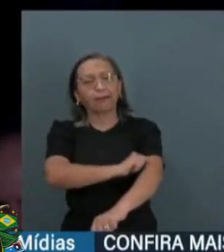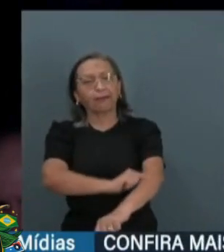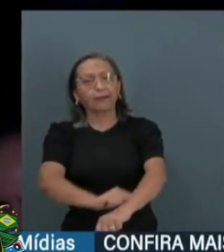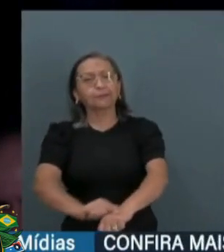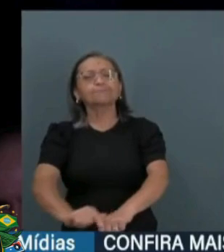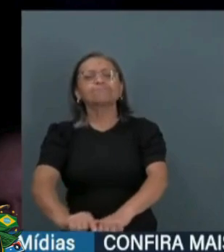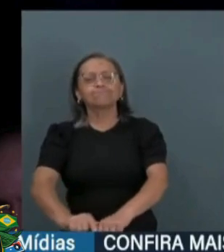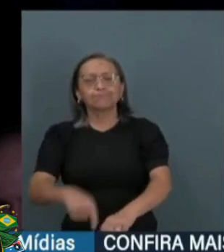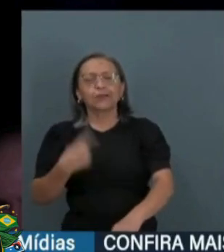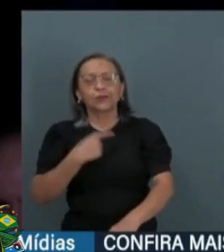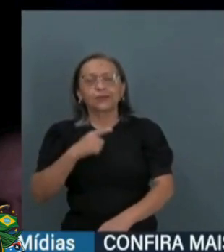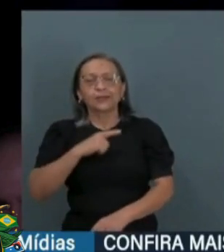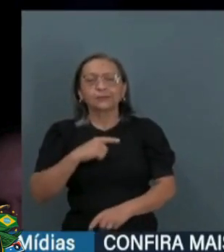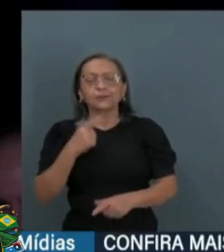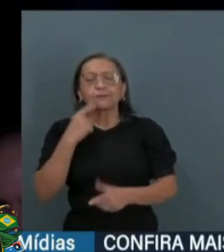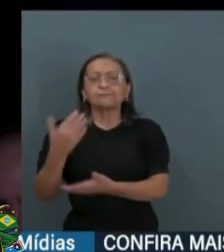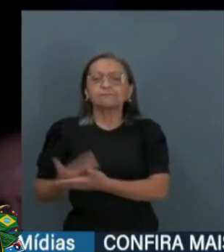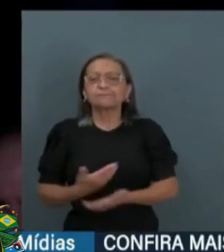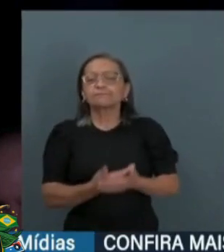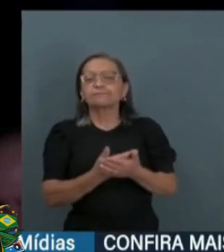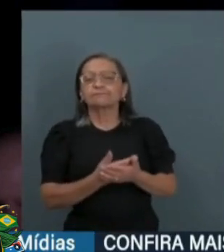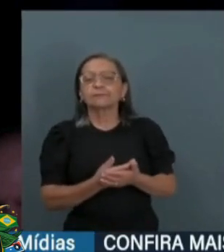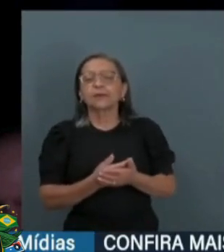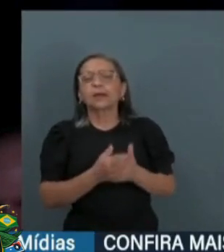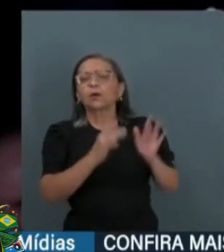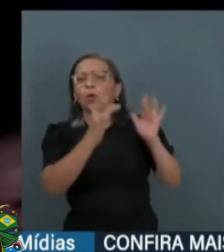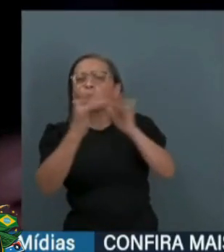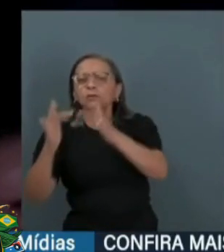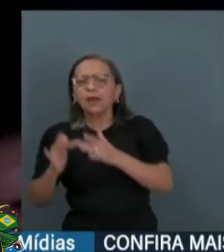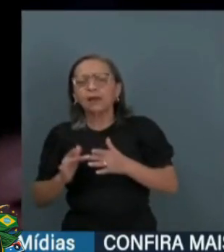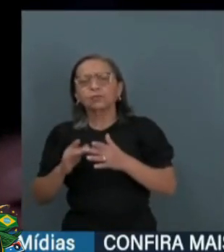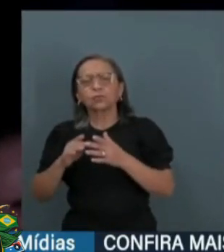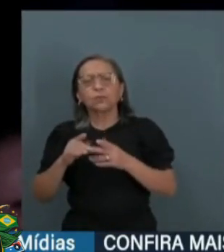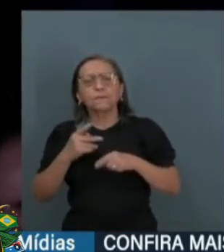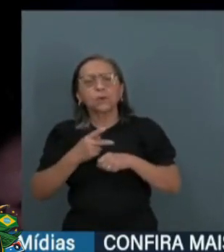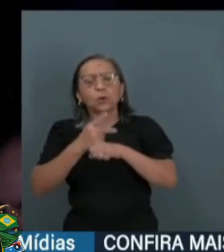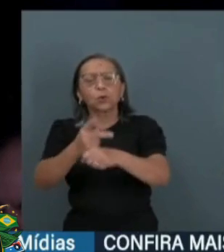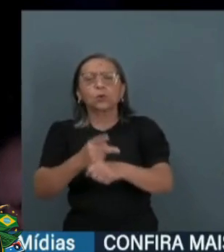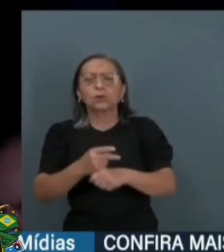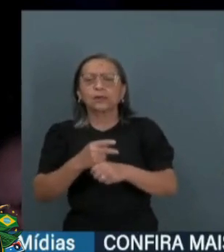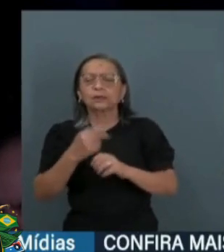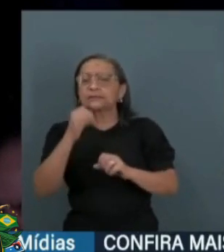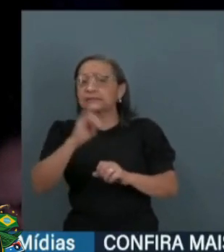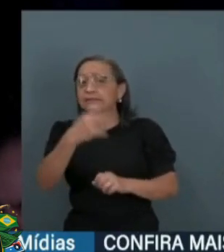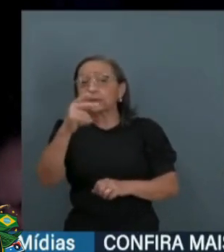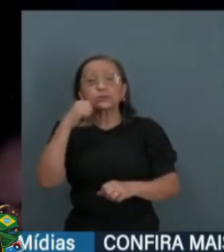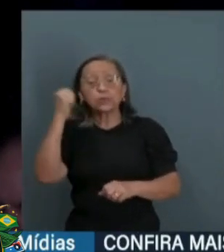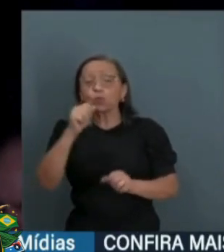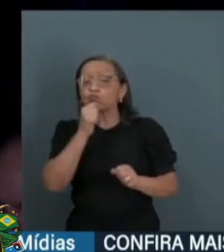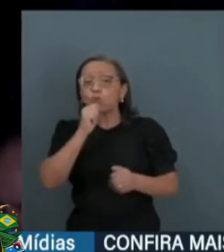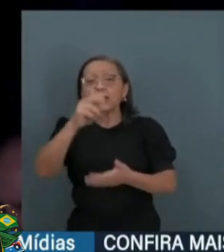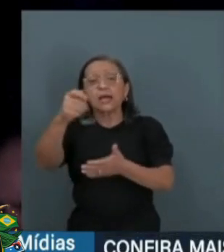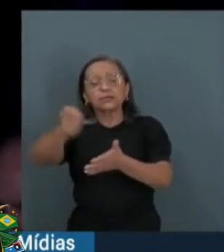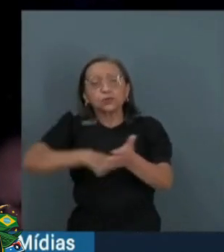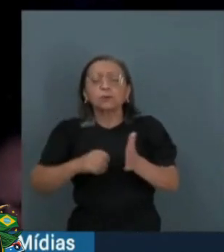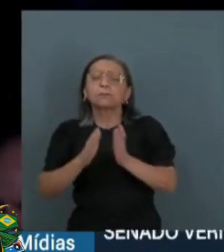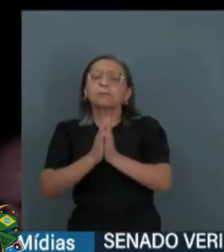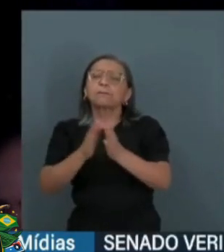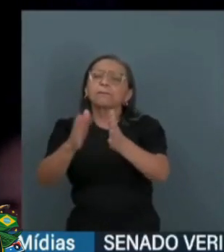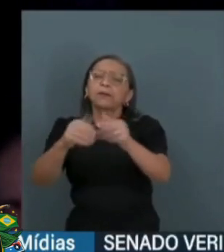que nós temos, faça contato com o seu senador. Se ele não assinou, peça a ele para